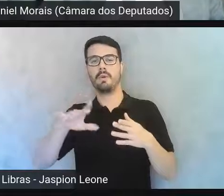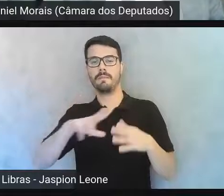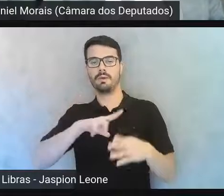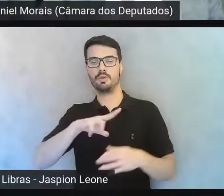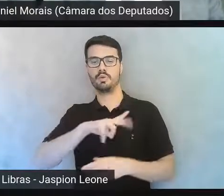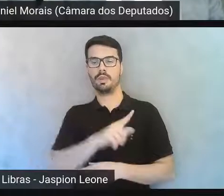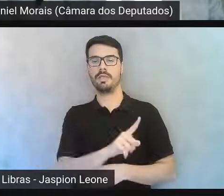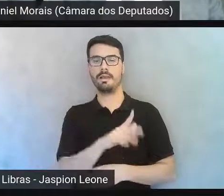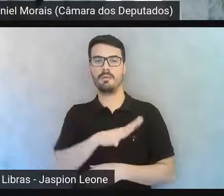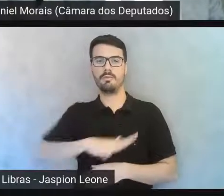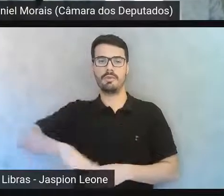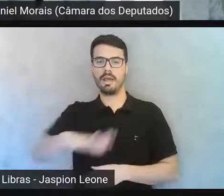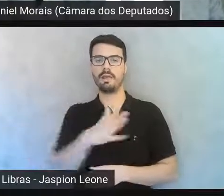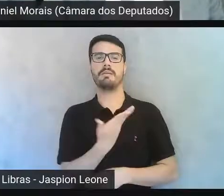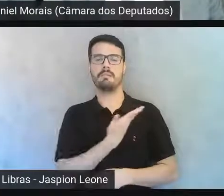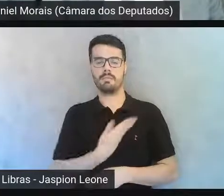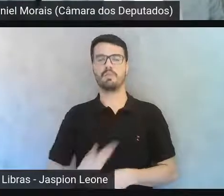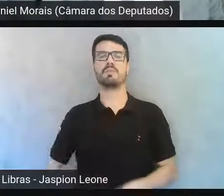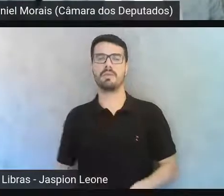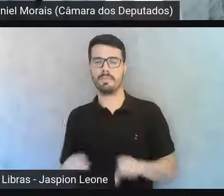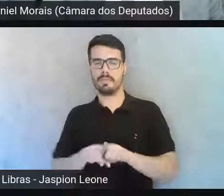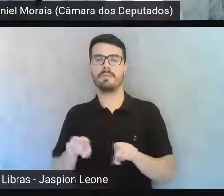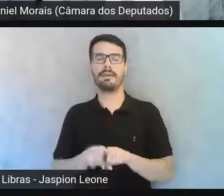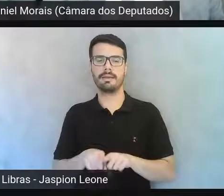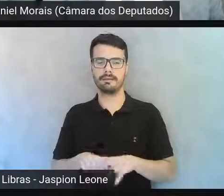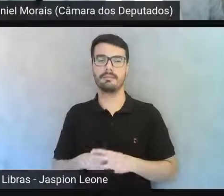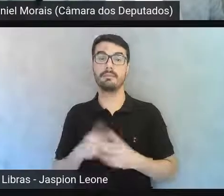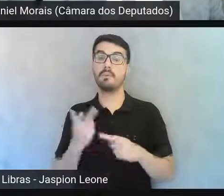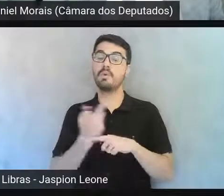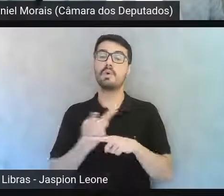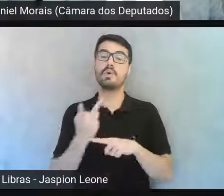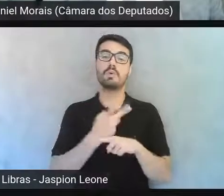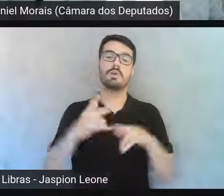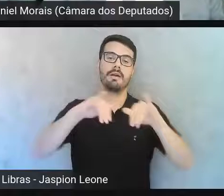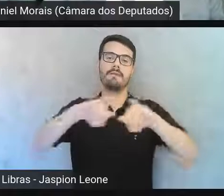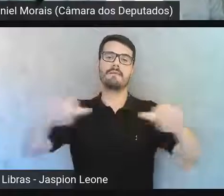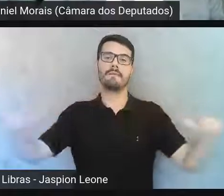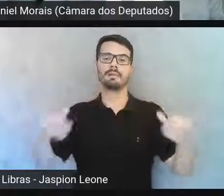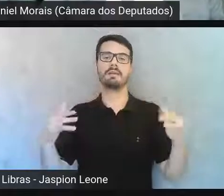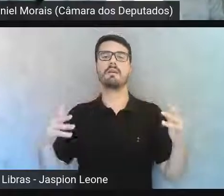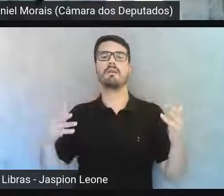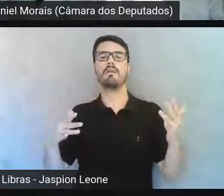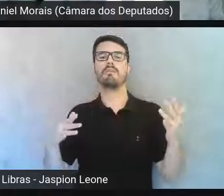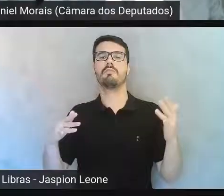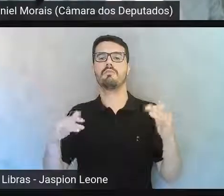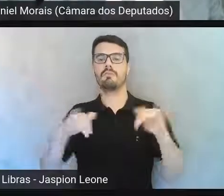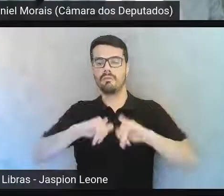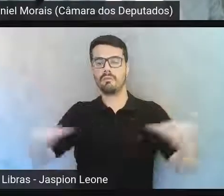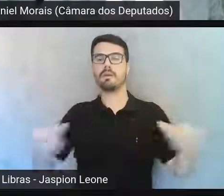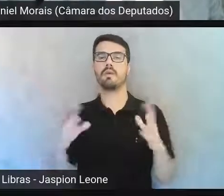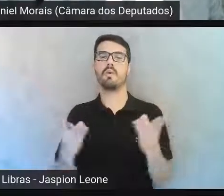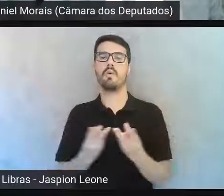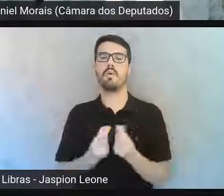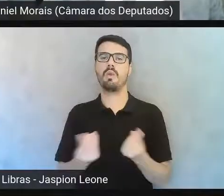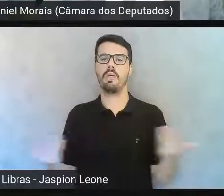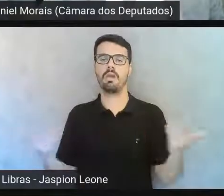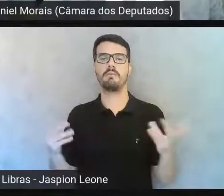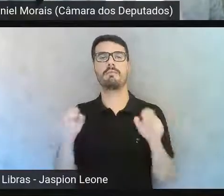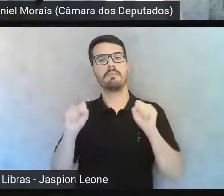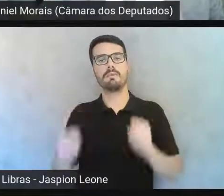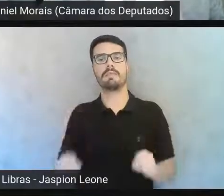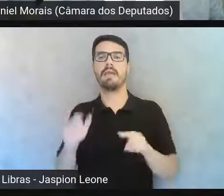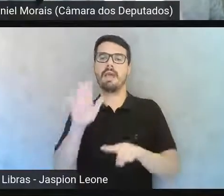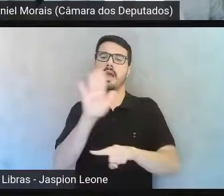temos que empreender no público também. E buscar conhecimento, buscar informação de qualidade, para poder também a gente ajudar